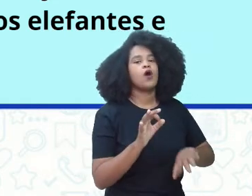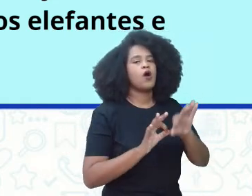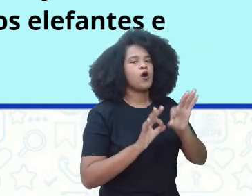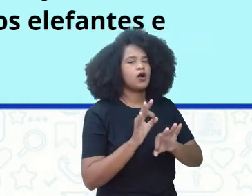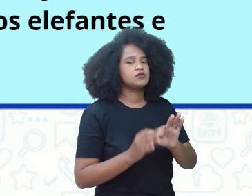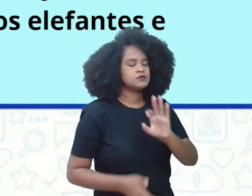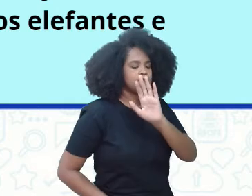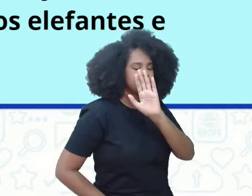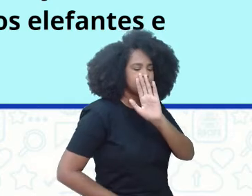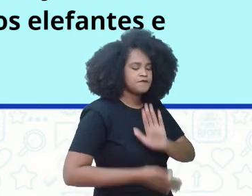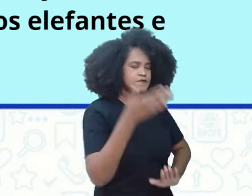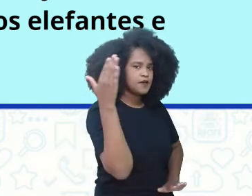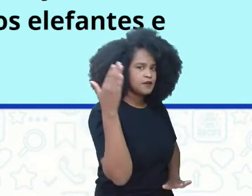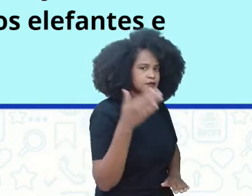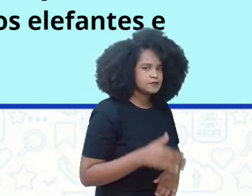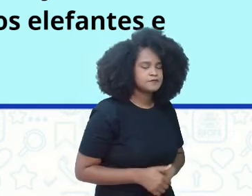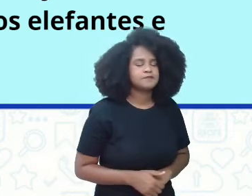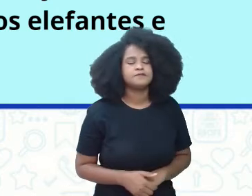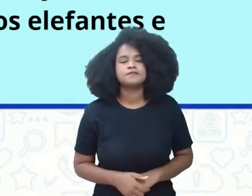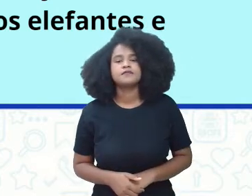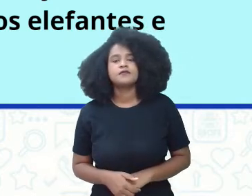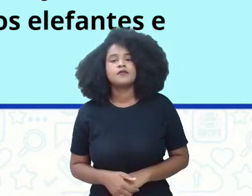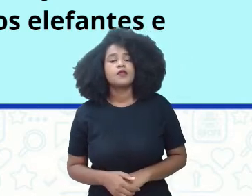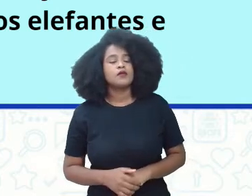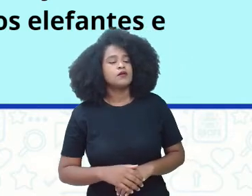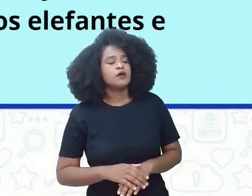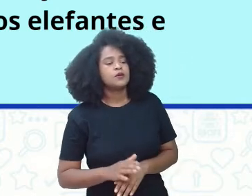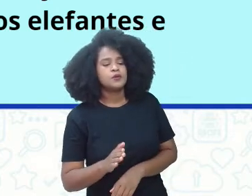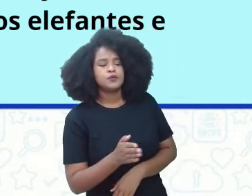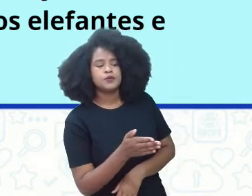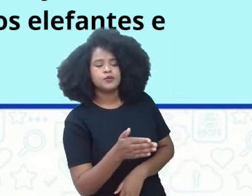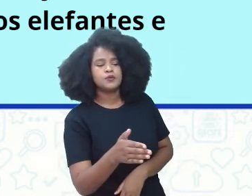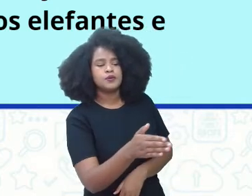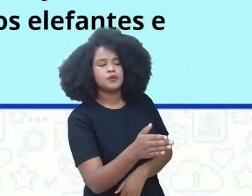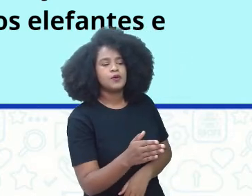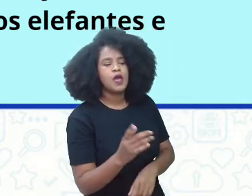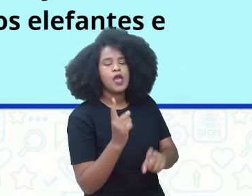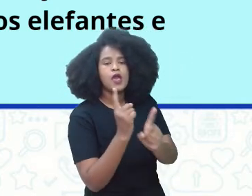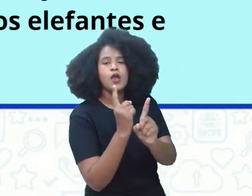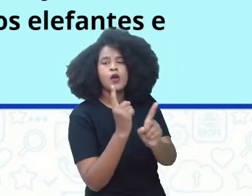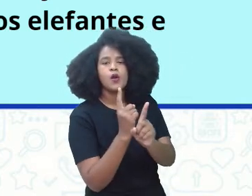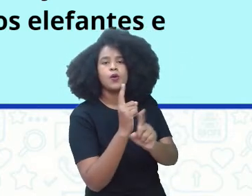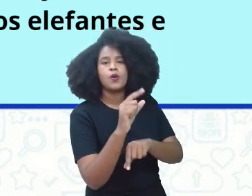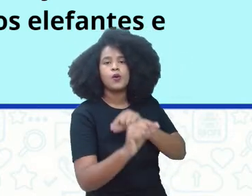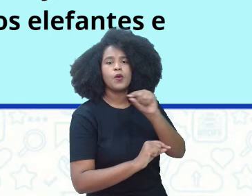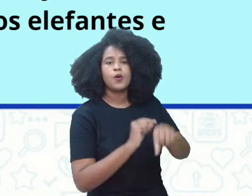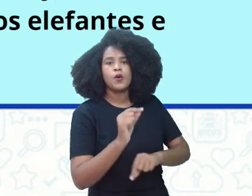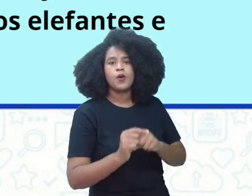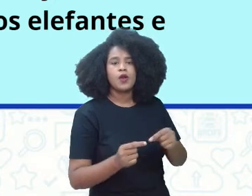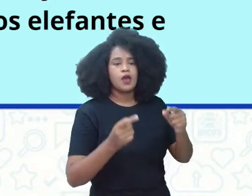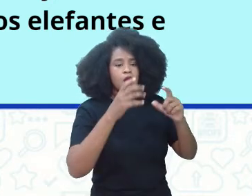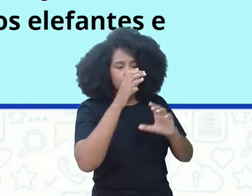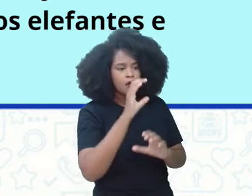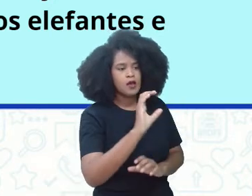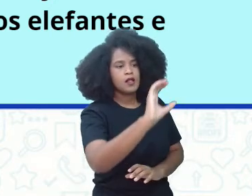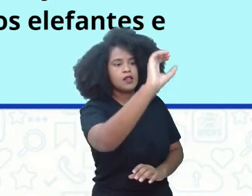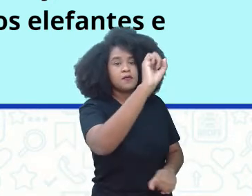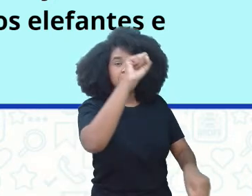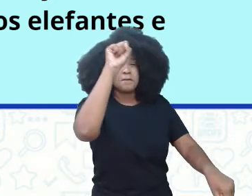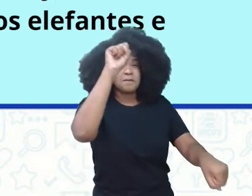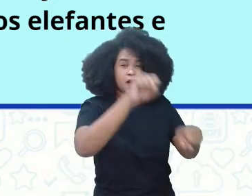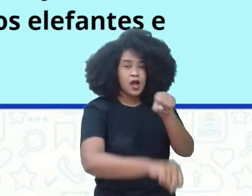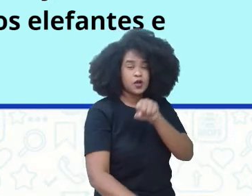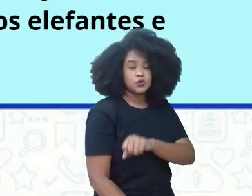viagem. No caminho, encontrou muitos elefantes e matou 5 elefantes. Olha